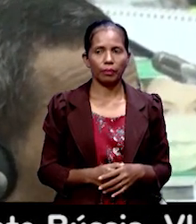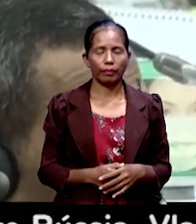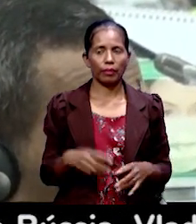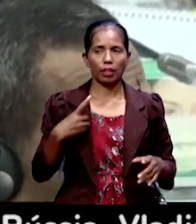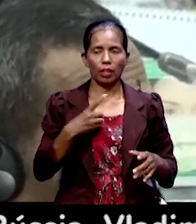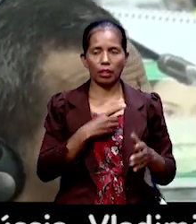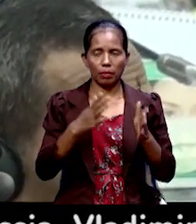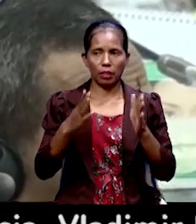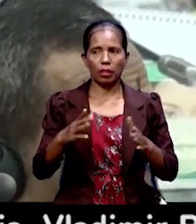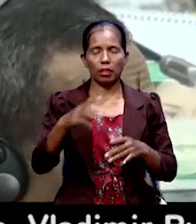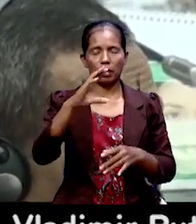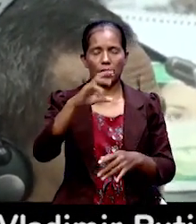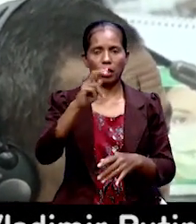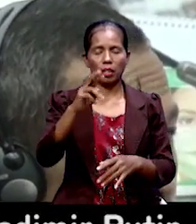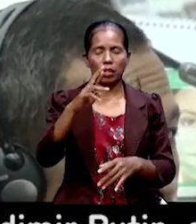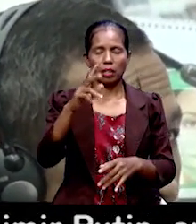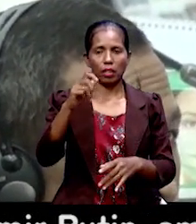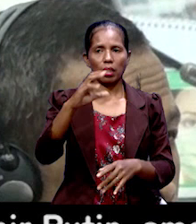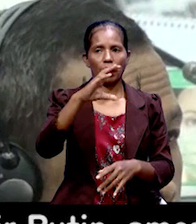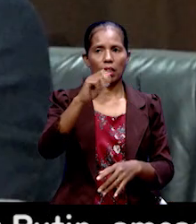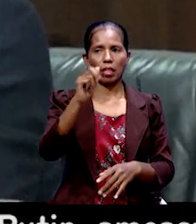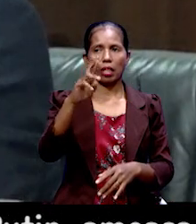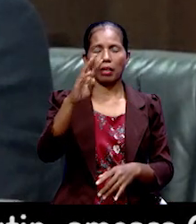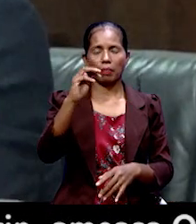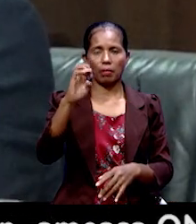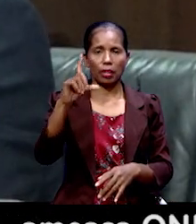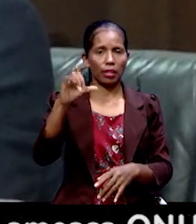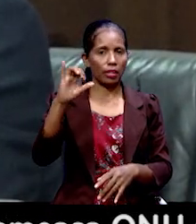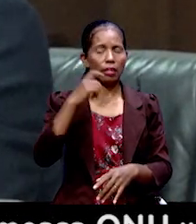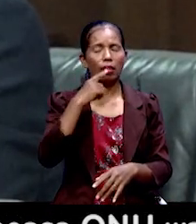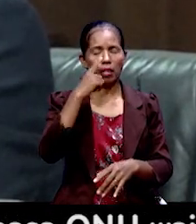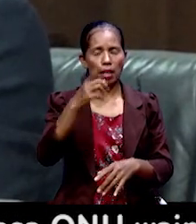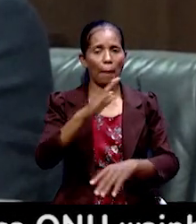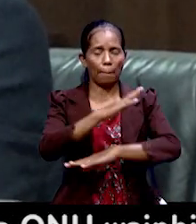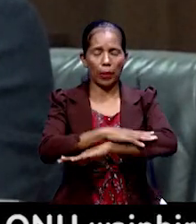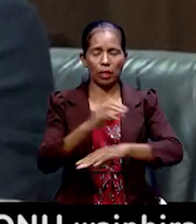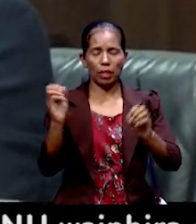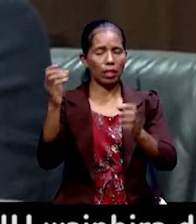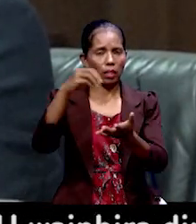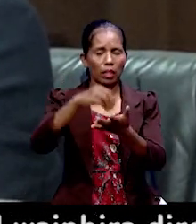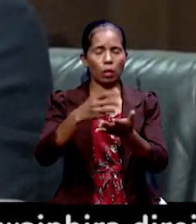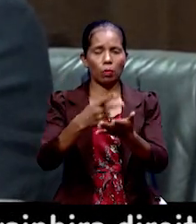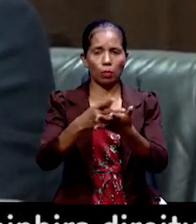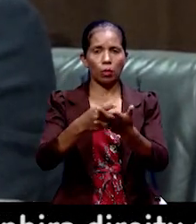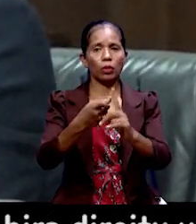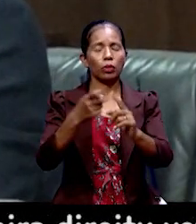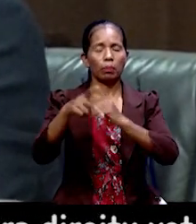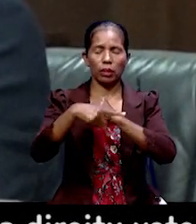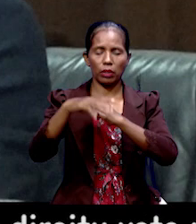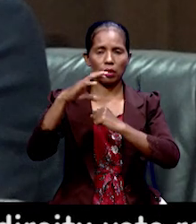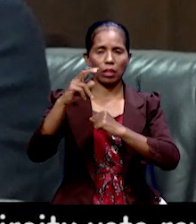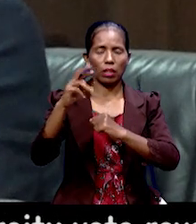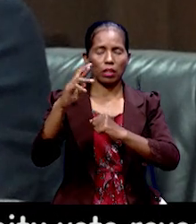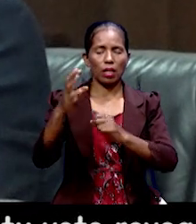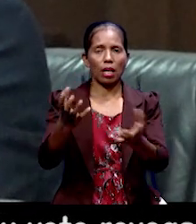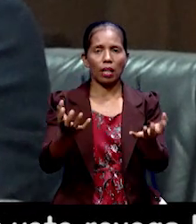Deputada CNRT Carmelita Caetano Muniz lamenta mesa la admiti proposta alteração Husi bancada CNRT nebe hakara kalu